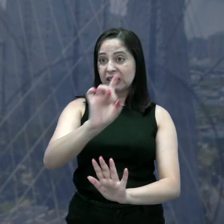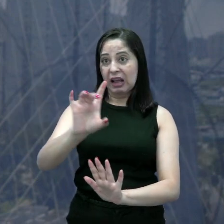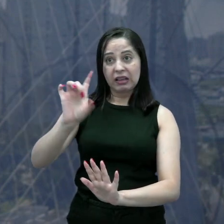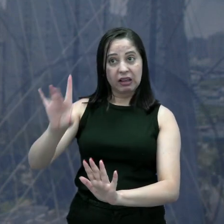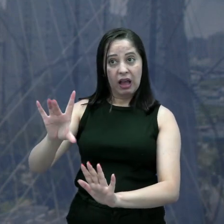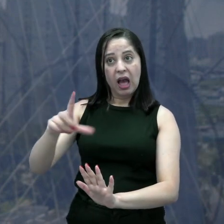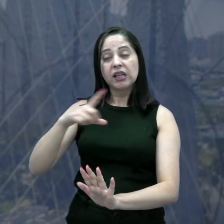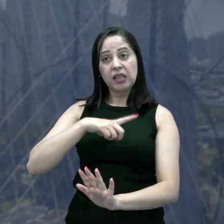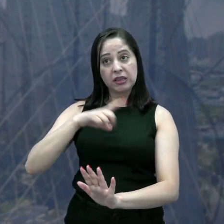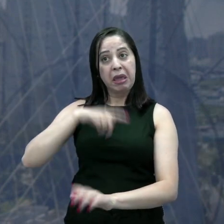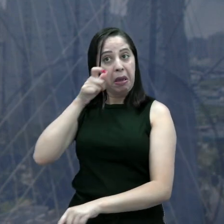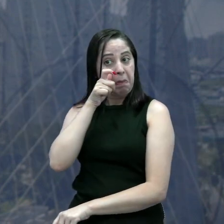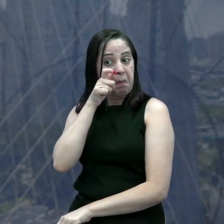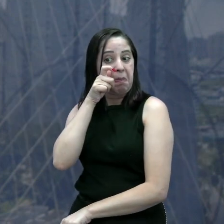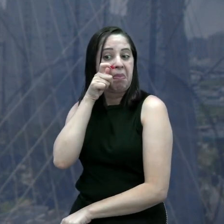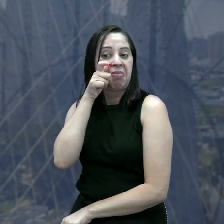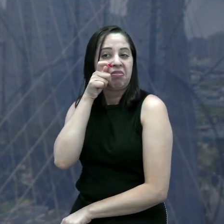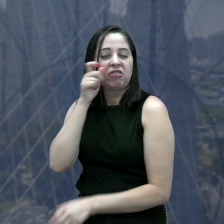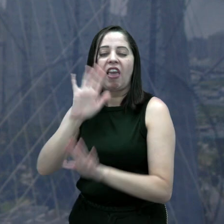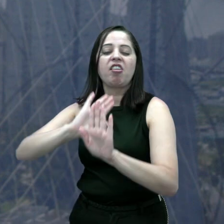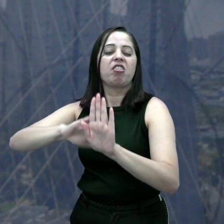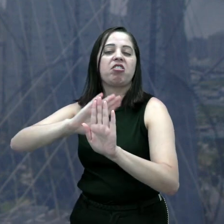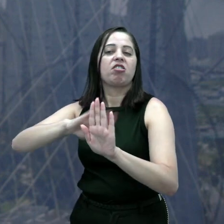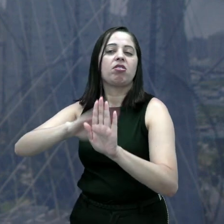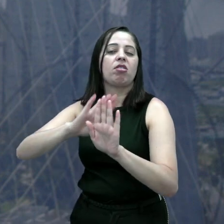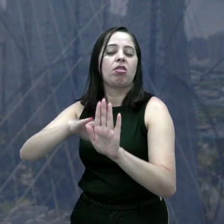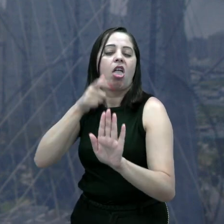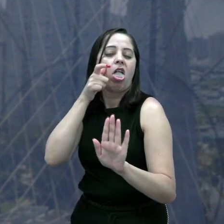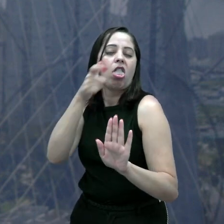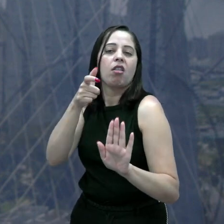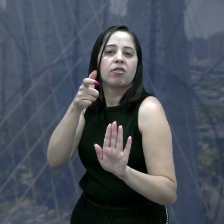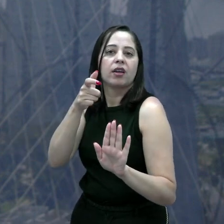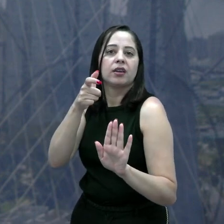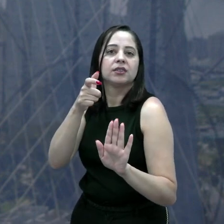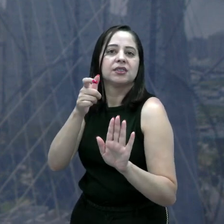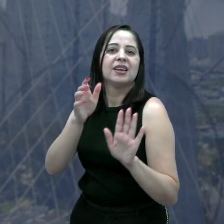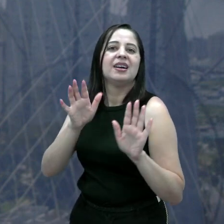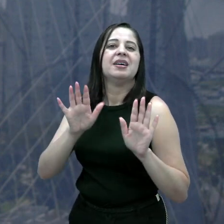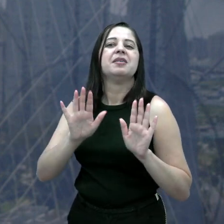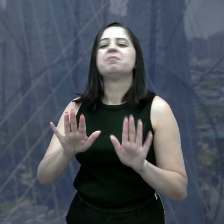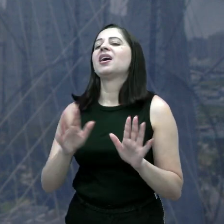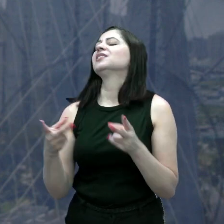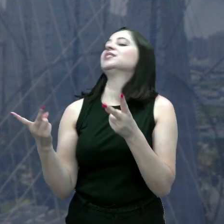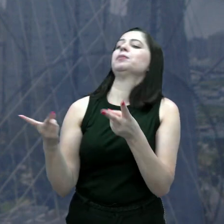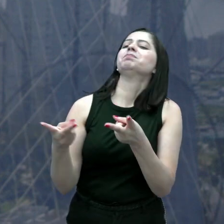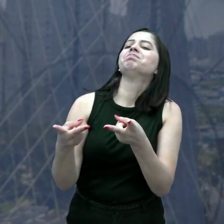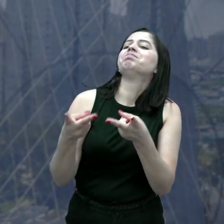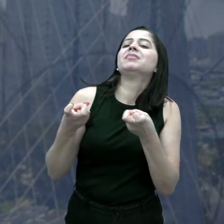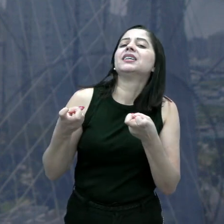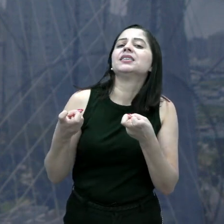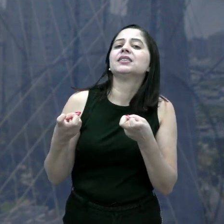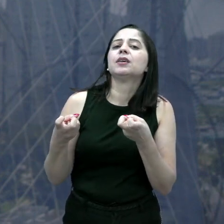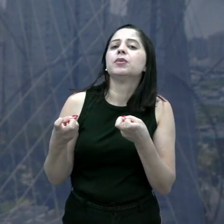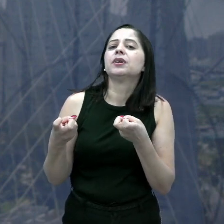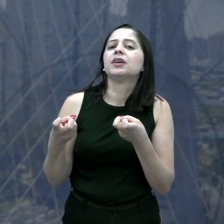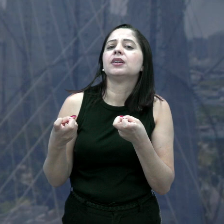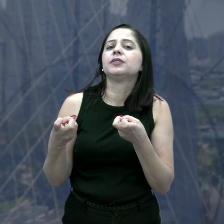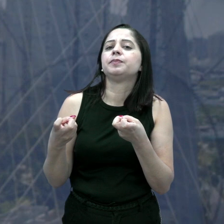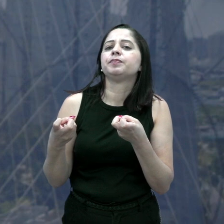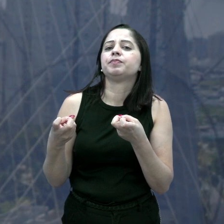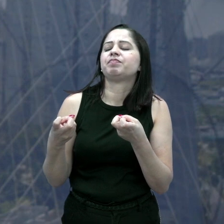regionalizados. Só que o que a gente está vendo hoje é que a região ela está muito mais subjetiva, porque não existe